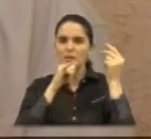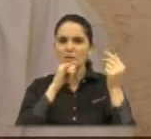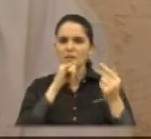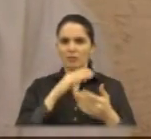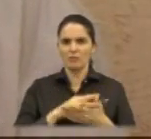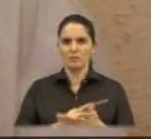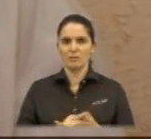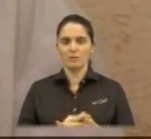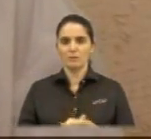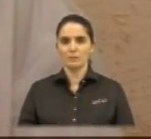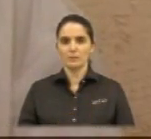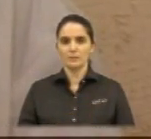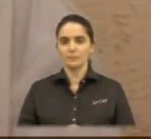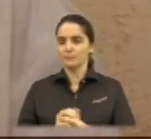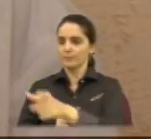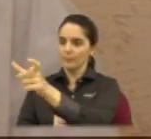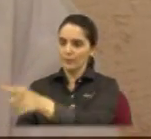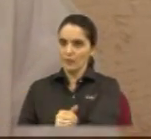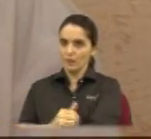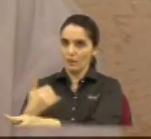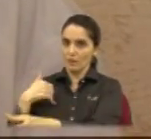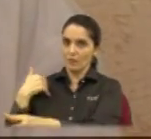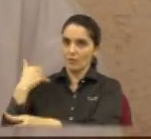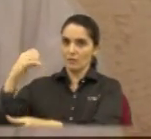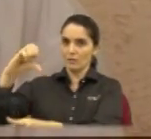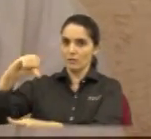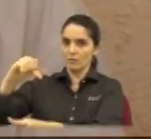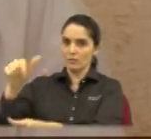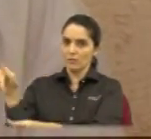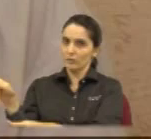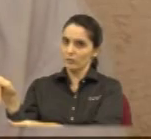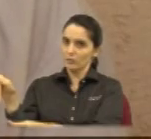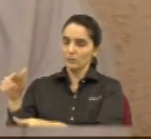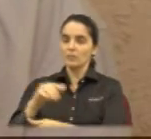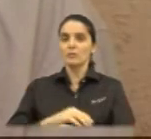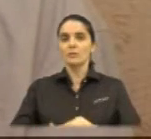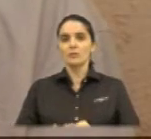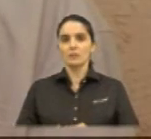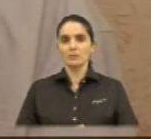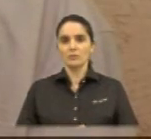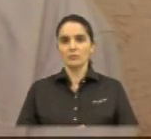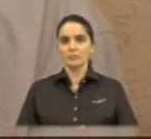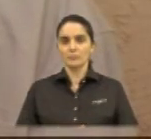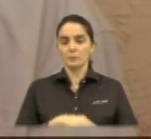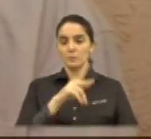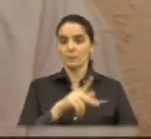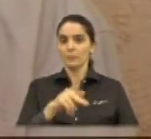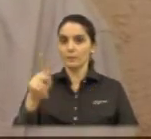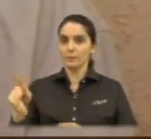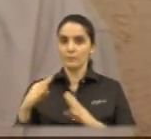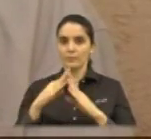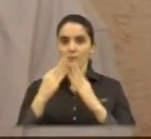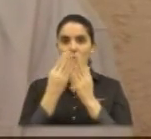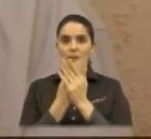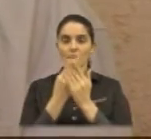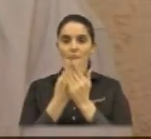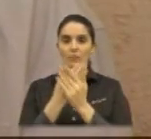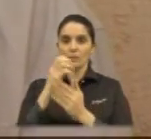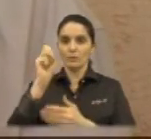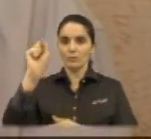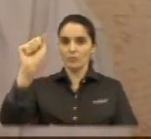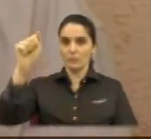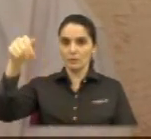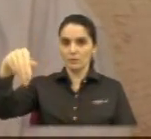essa senhora de 97 anos foi presidente da Escola de Samba Garotos da